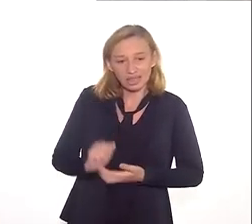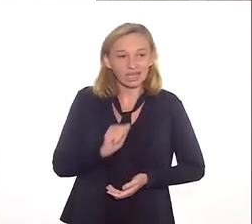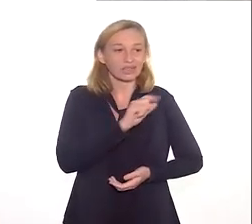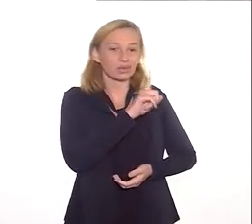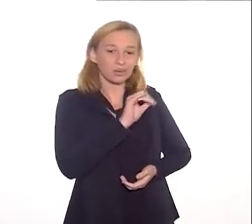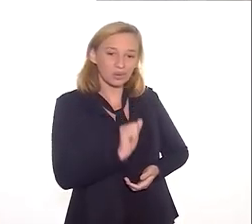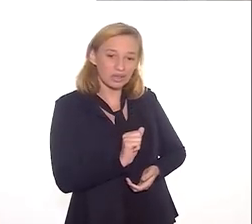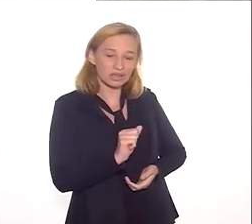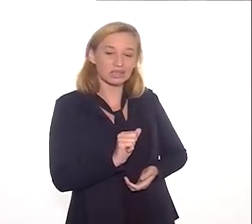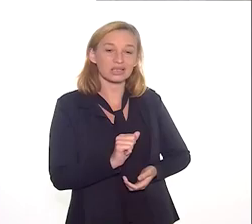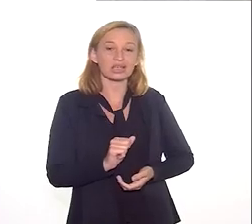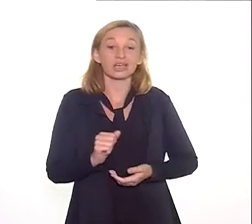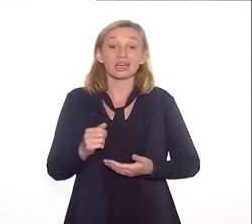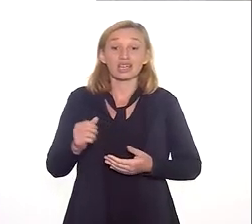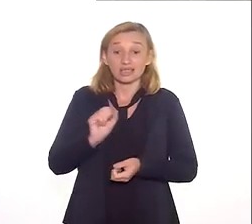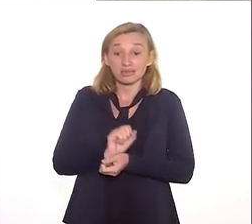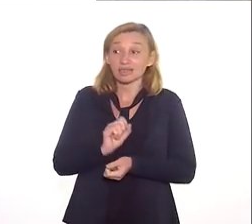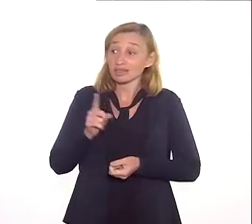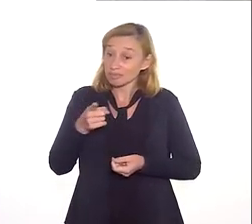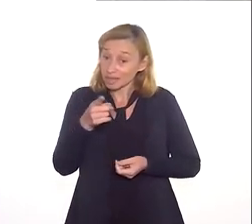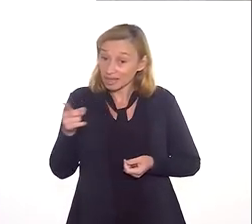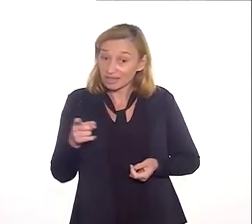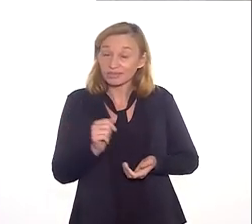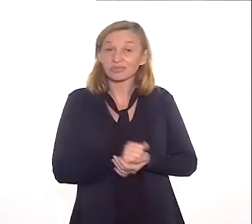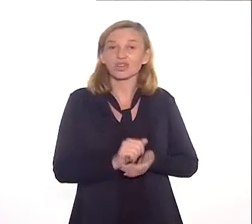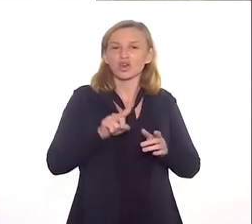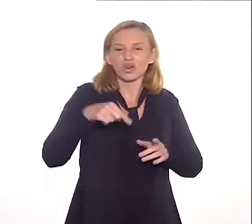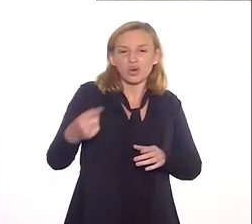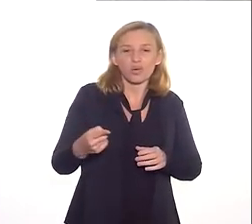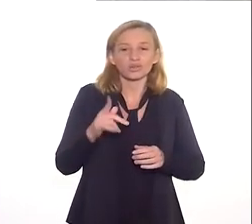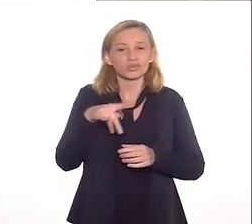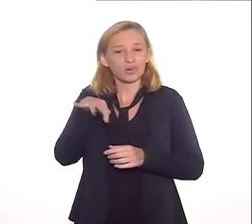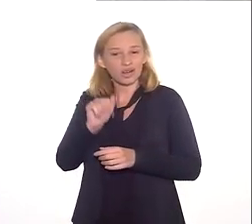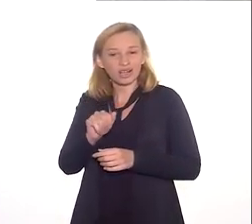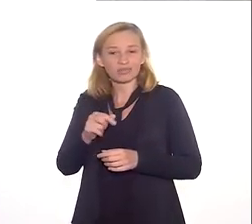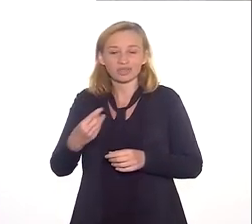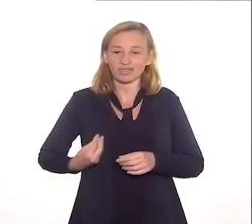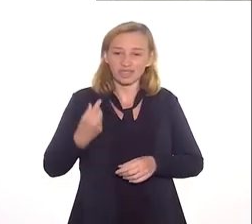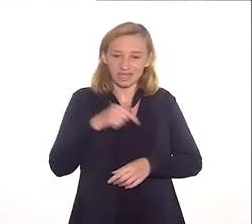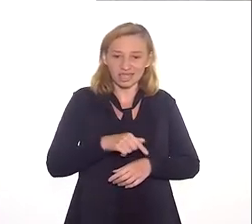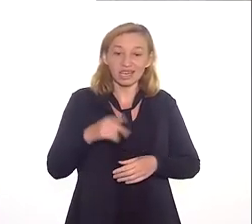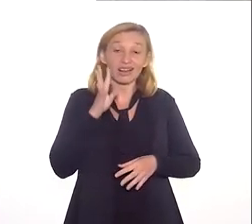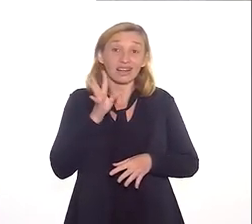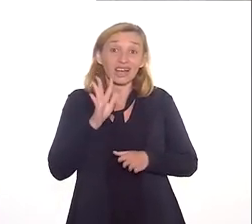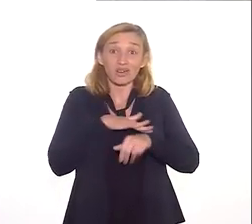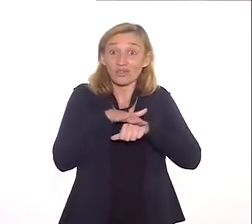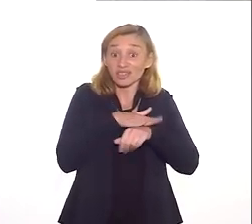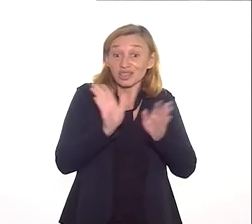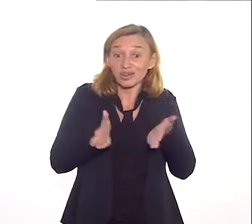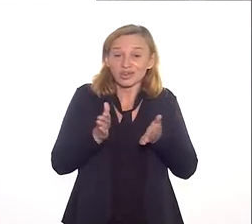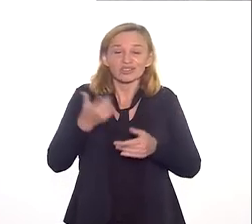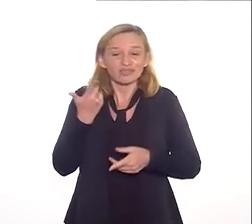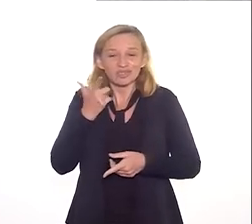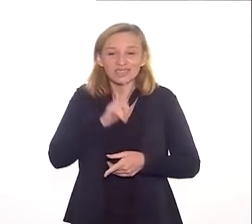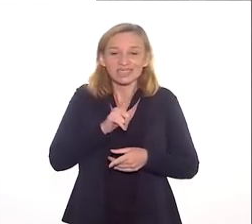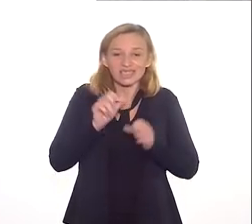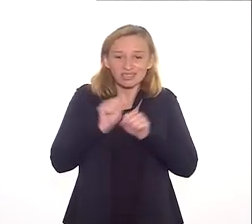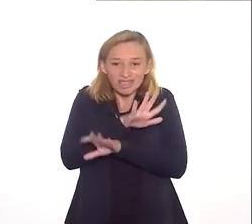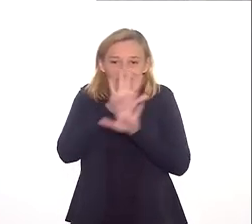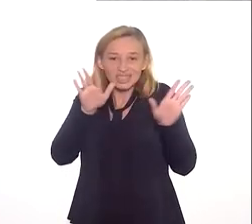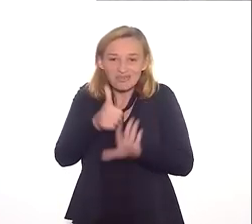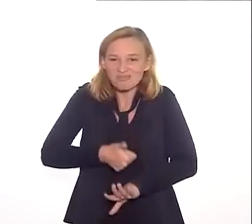muito obrigada, doutor Luiz Paulo. A gente espera poder contar com vocês também em outros programas. Foi muito legal nossa conversa hoje. Acho que a